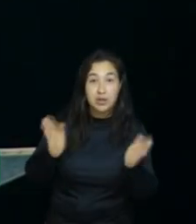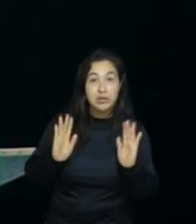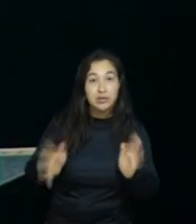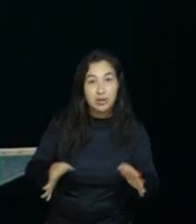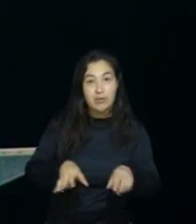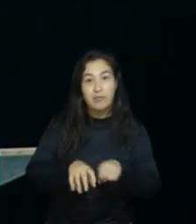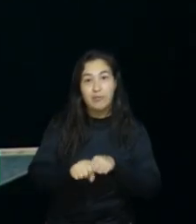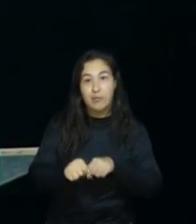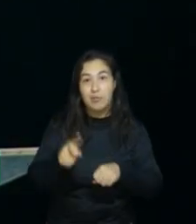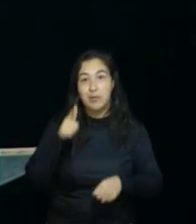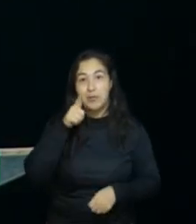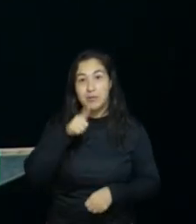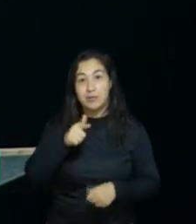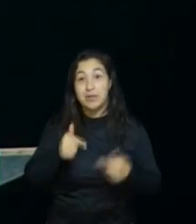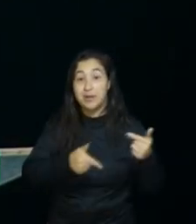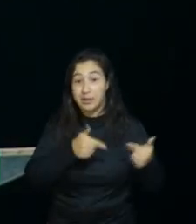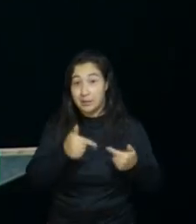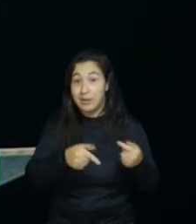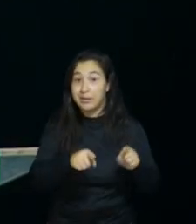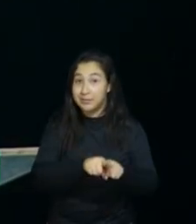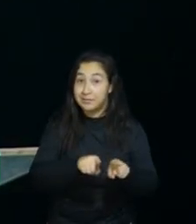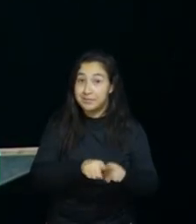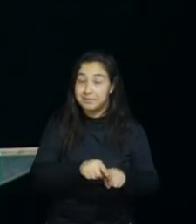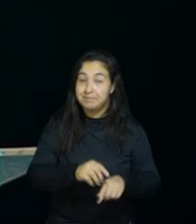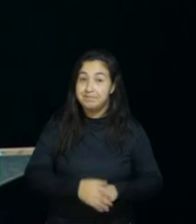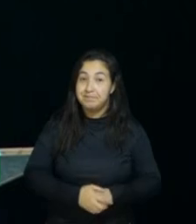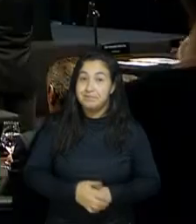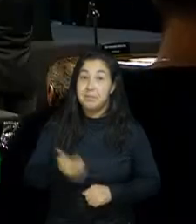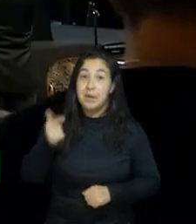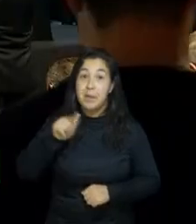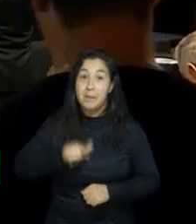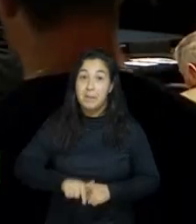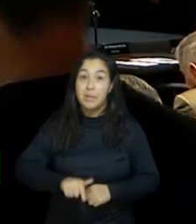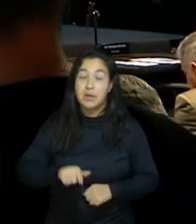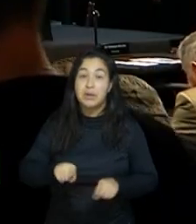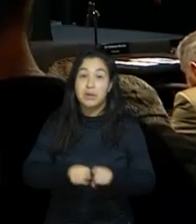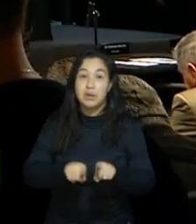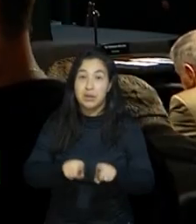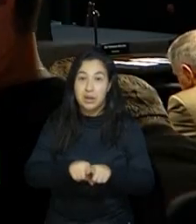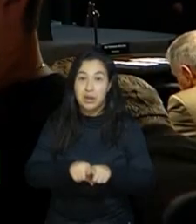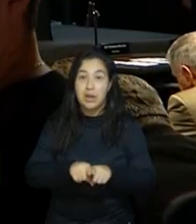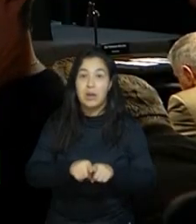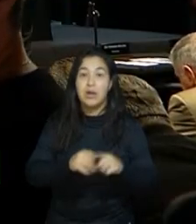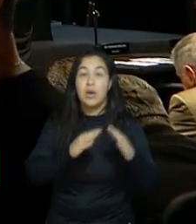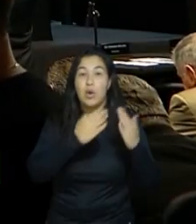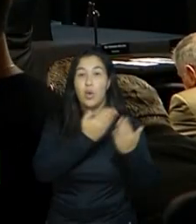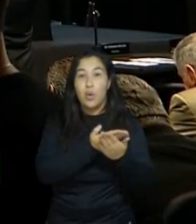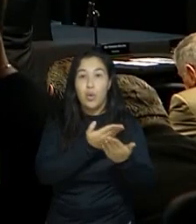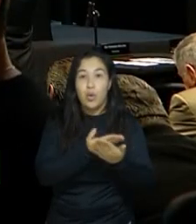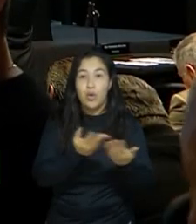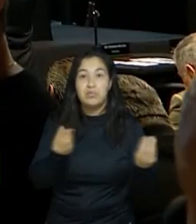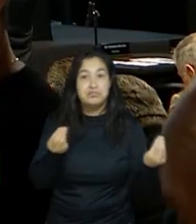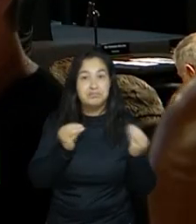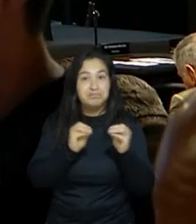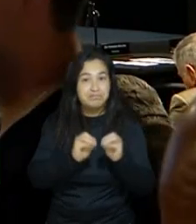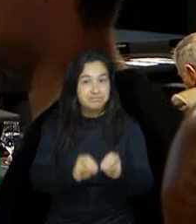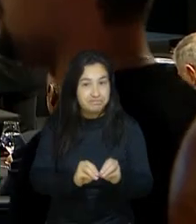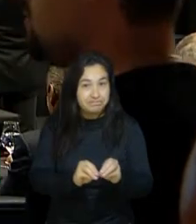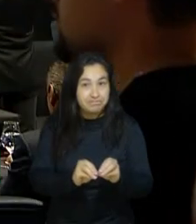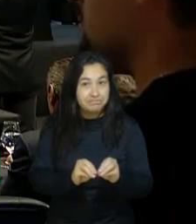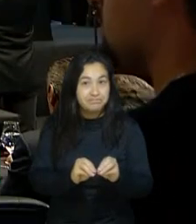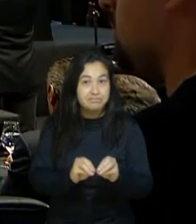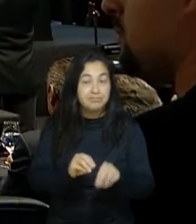e atuando. Temos também o Colégio de Aplicação em Itajaí e Tijucas, cerca de um pouco mais